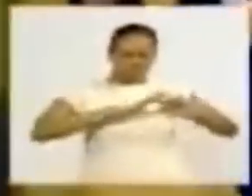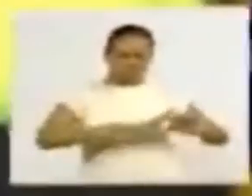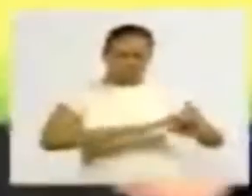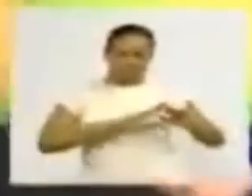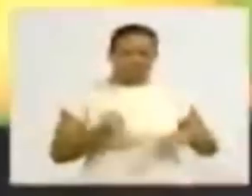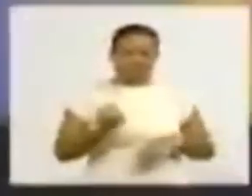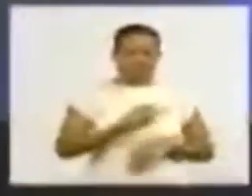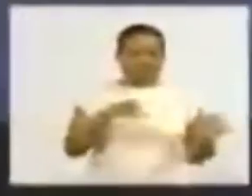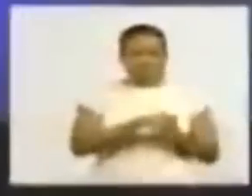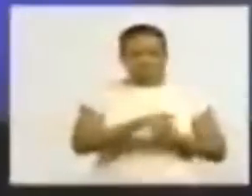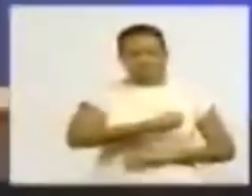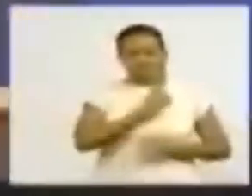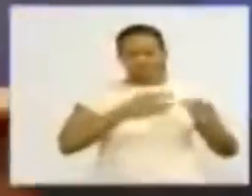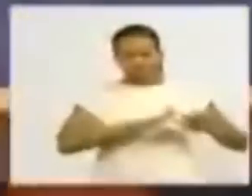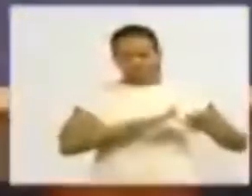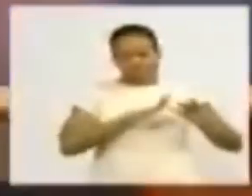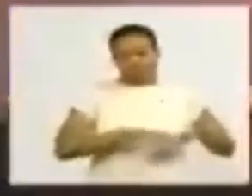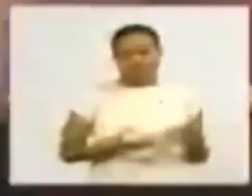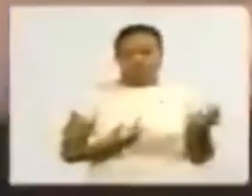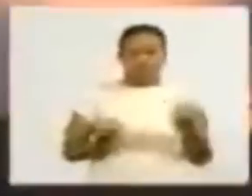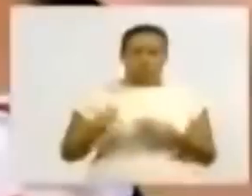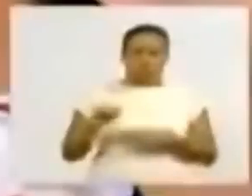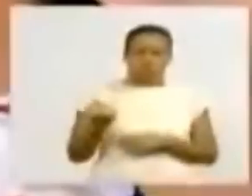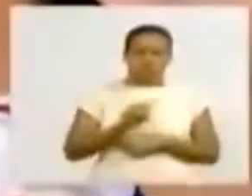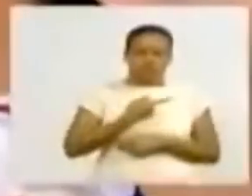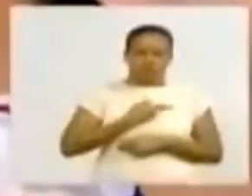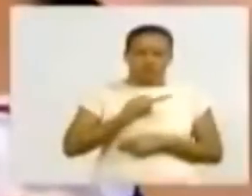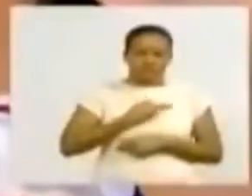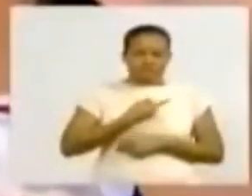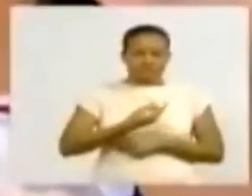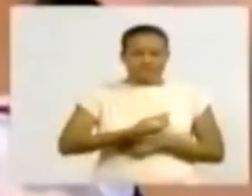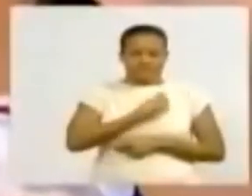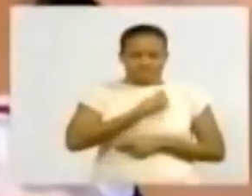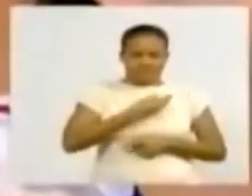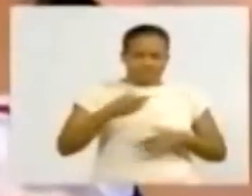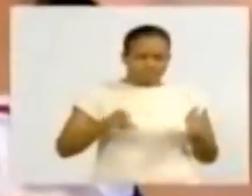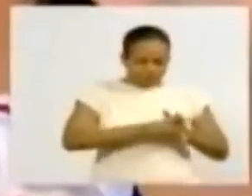nos colocando contra nós mesmos como se nós estivéssemos julgando o contrário.